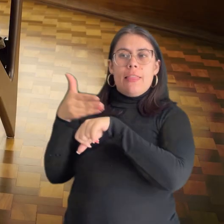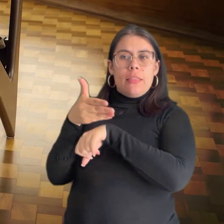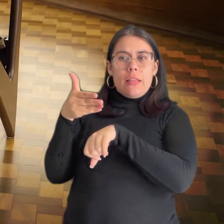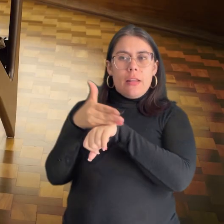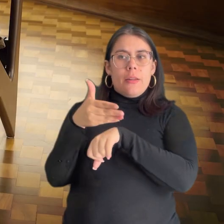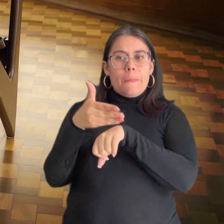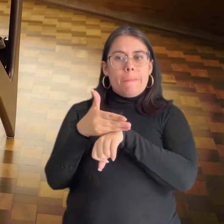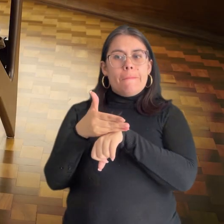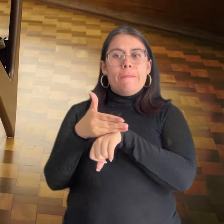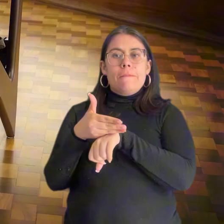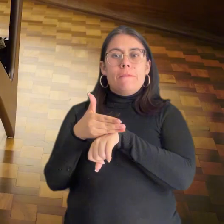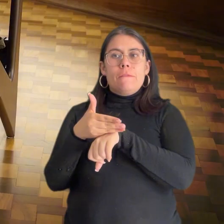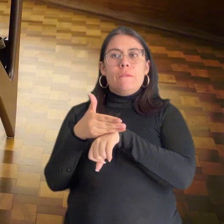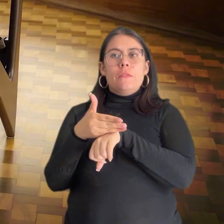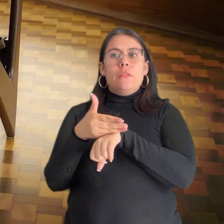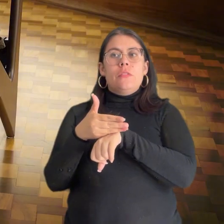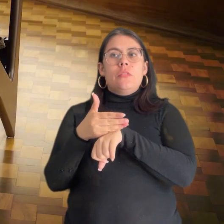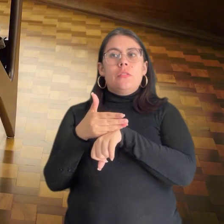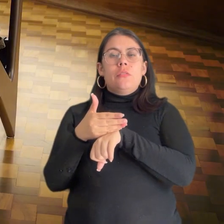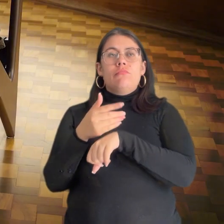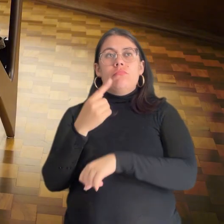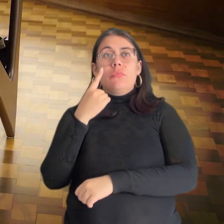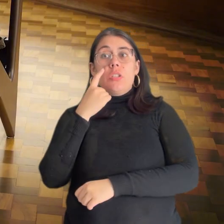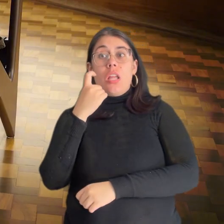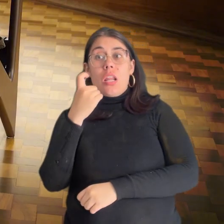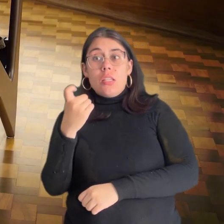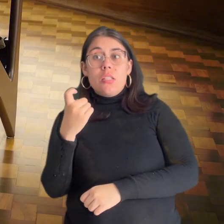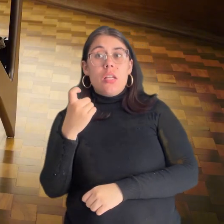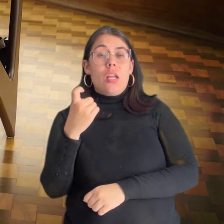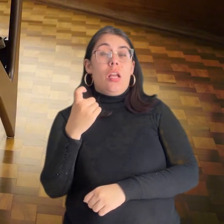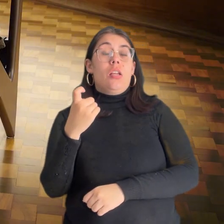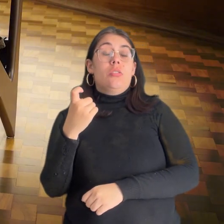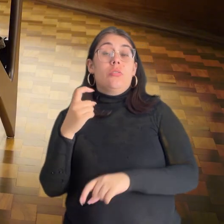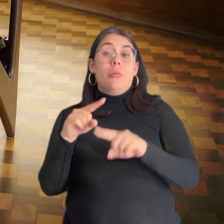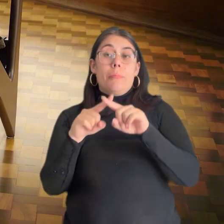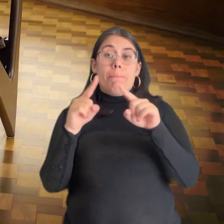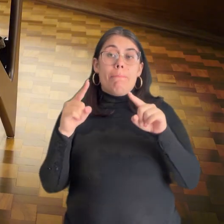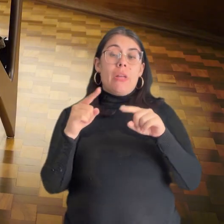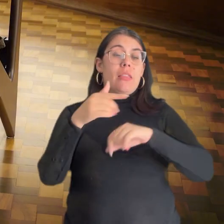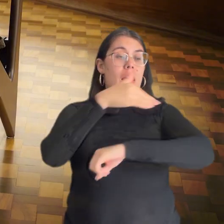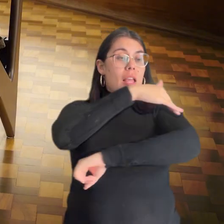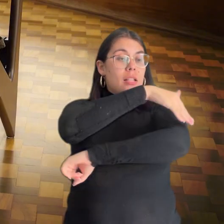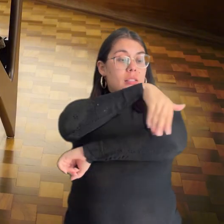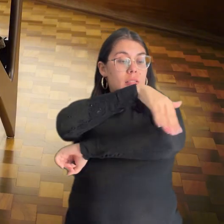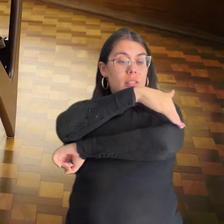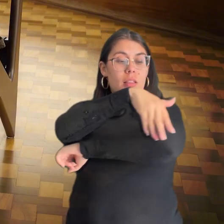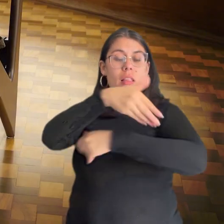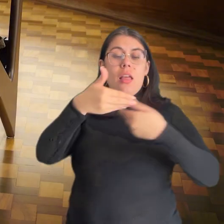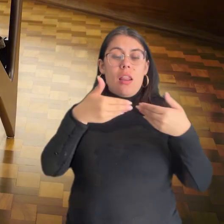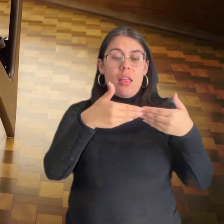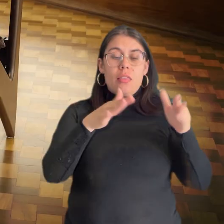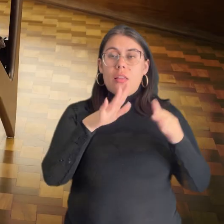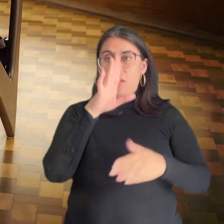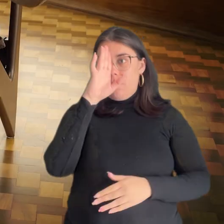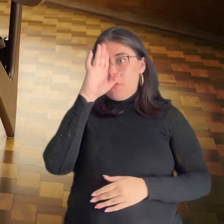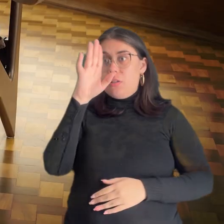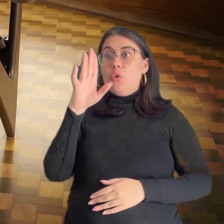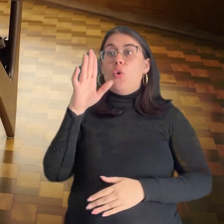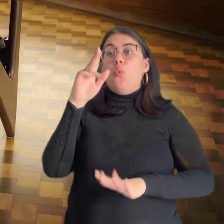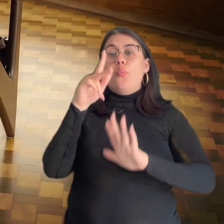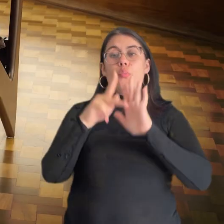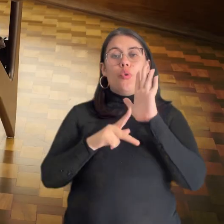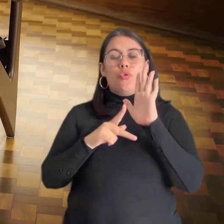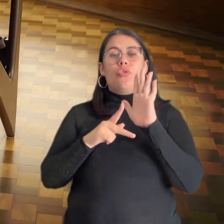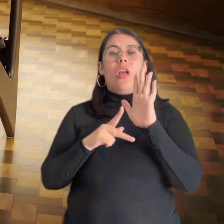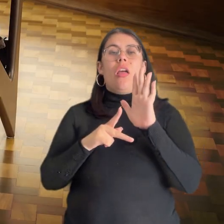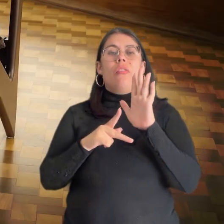esse lado, era um lado pouco interessante, e a entrada principal ficava, então, na esquina. Esse projeto foi